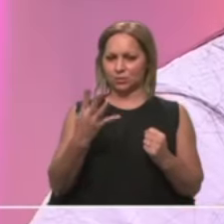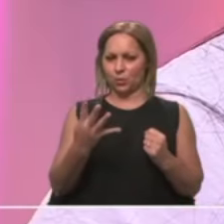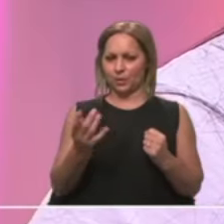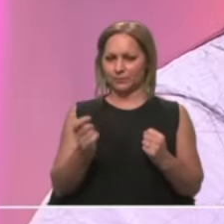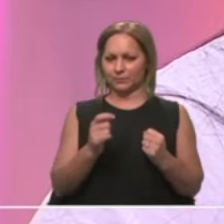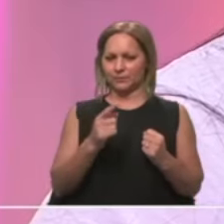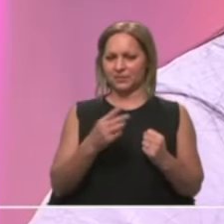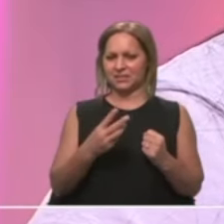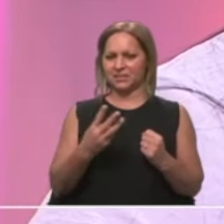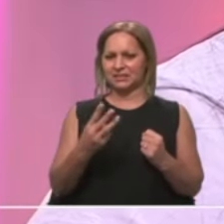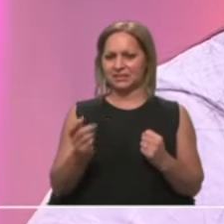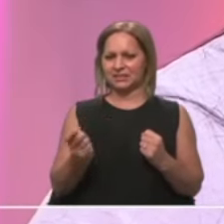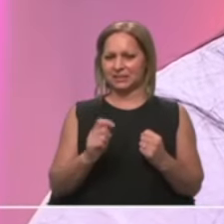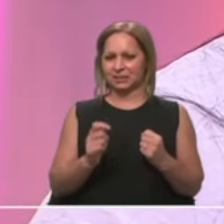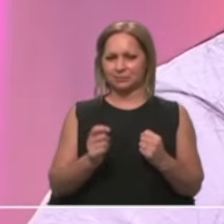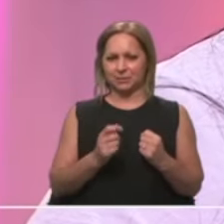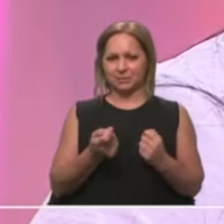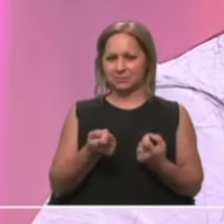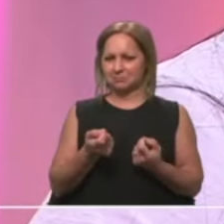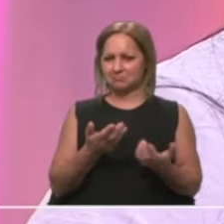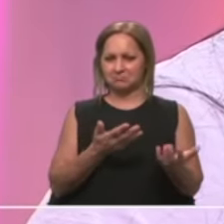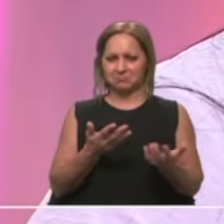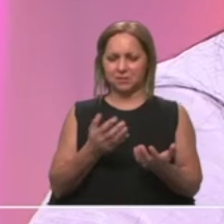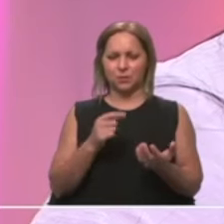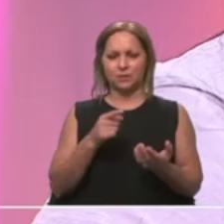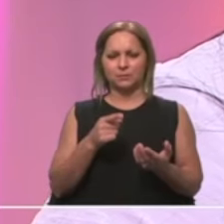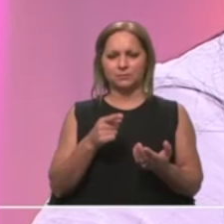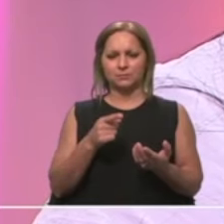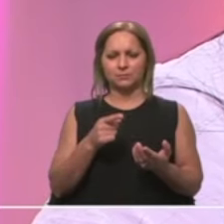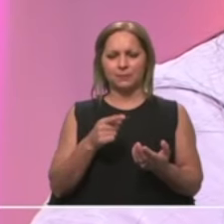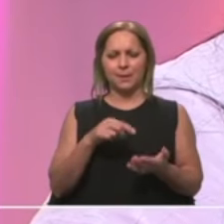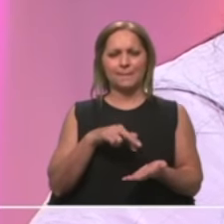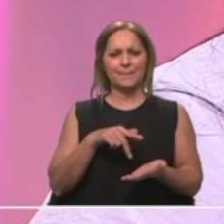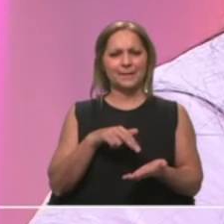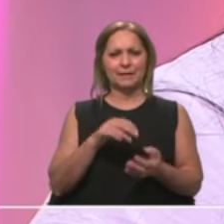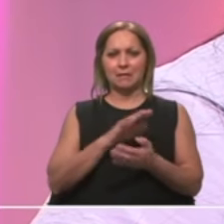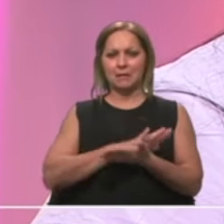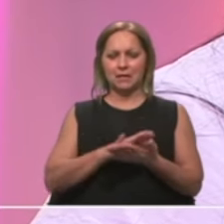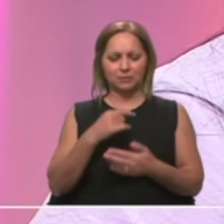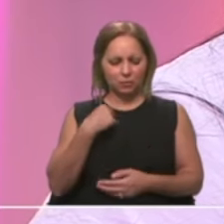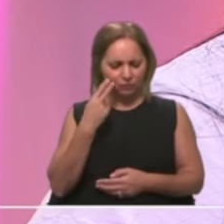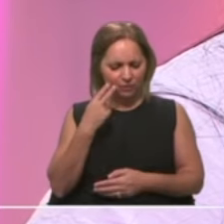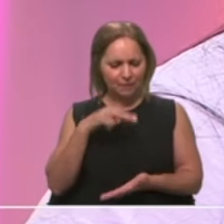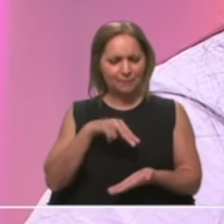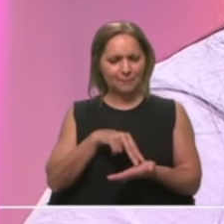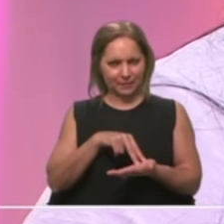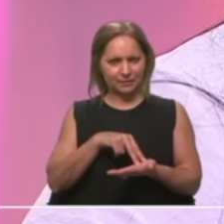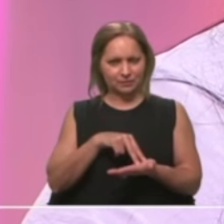tinha 3 meses e qualquer coisa. E quando deixa totalmente mexer as pernas, eu olhava para as pernas dela com